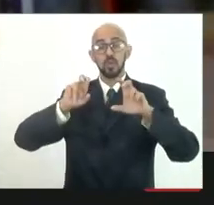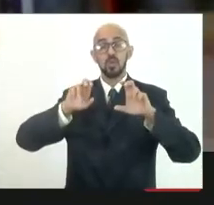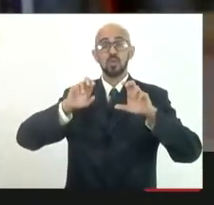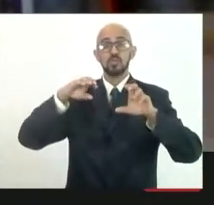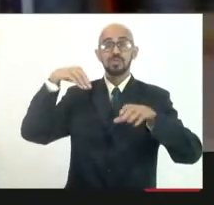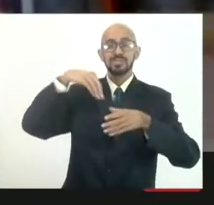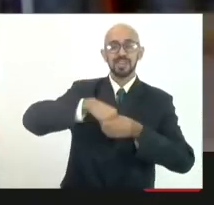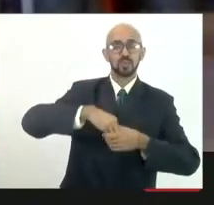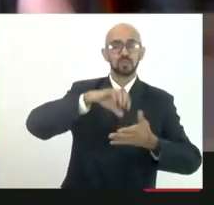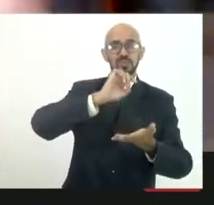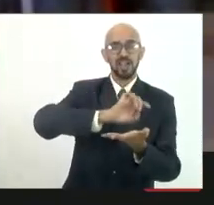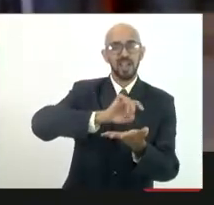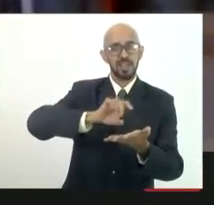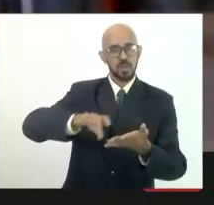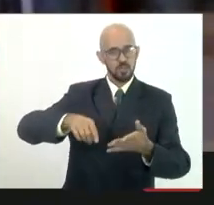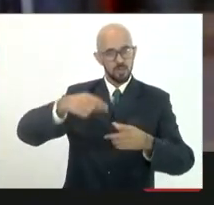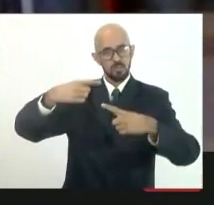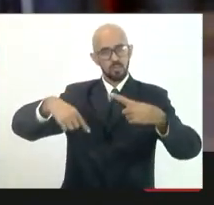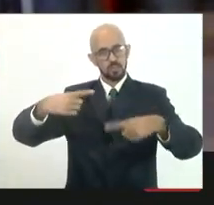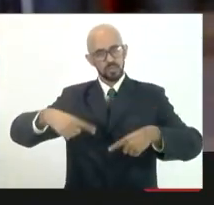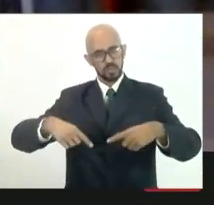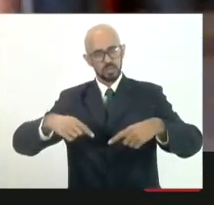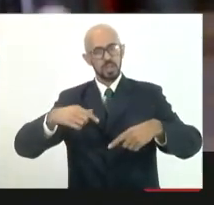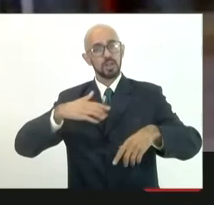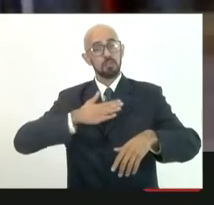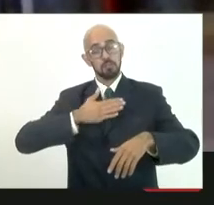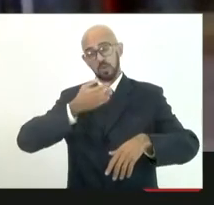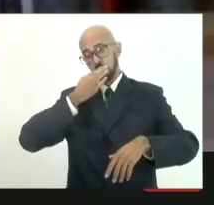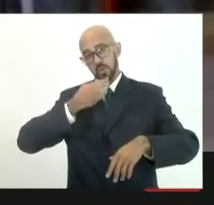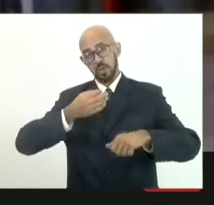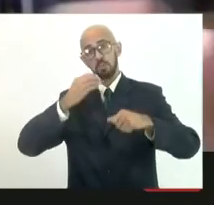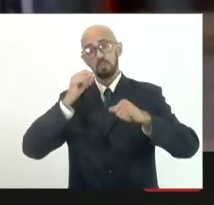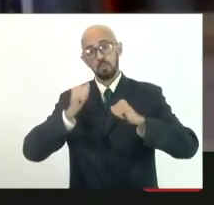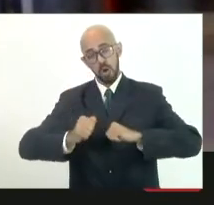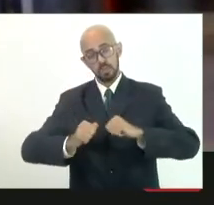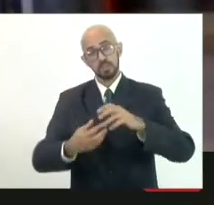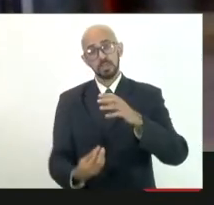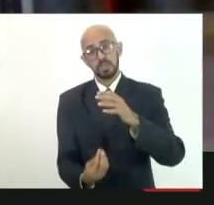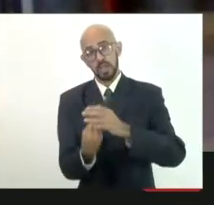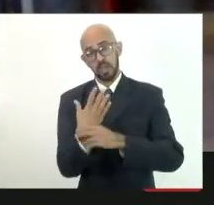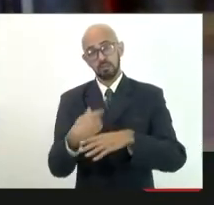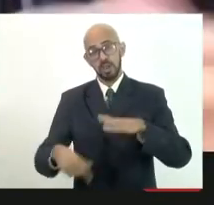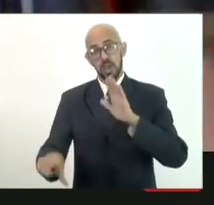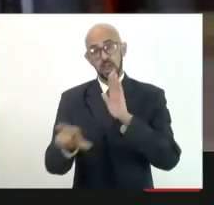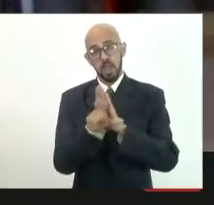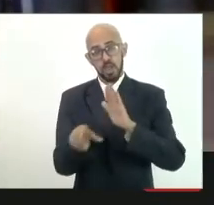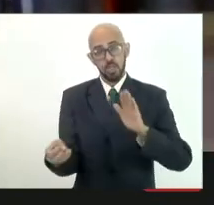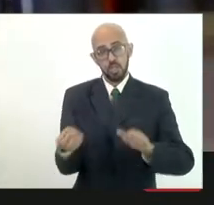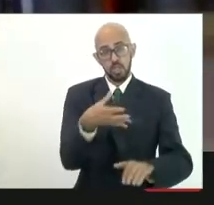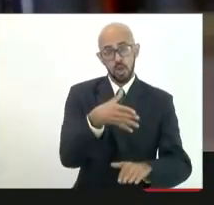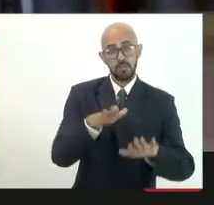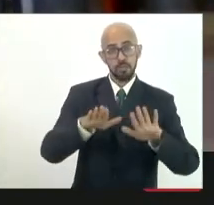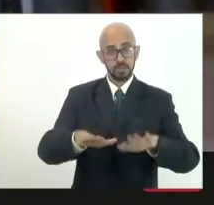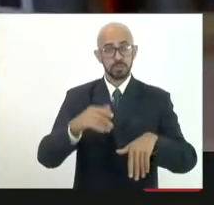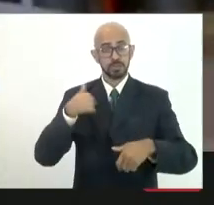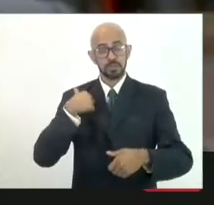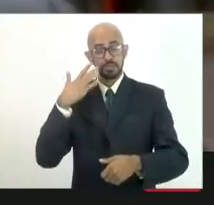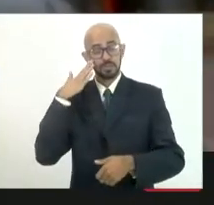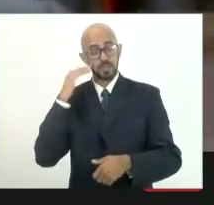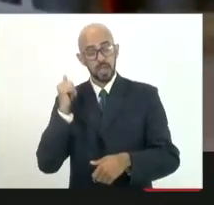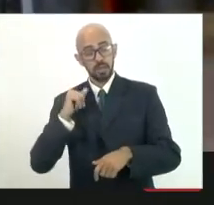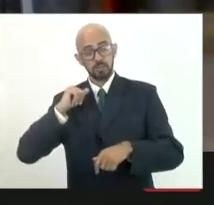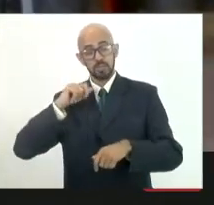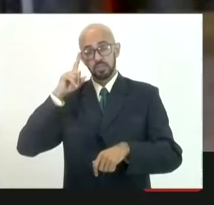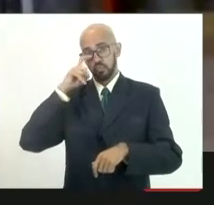essas políticas. Creio que isso pode se dar numa nova legislação, embora a gente saiba das dificuldades de qualquer processo legislativo,